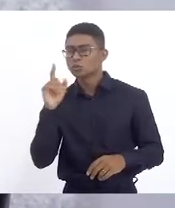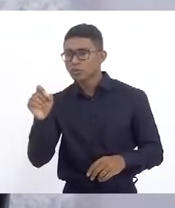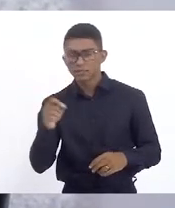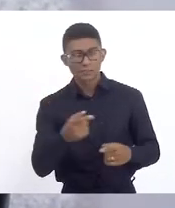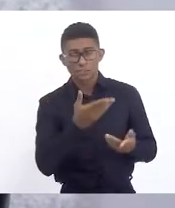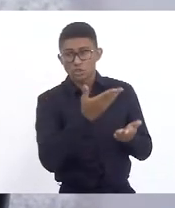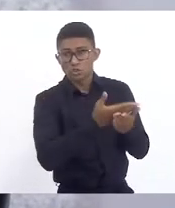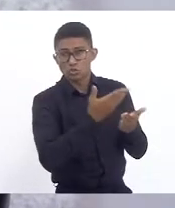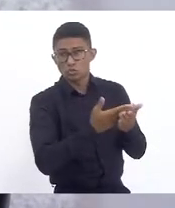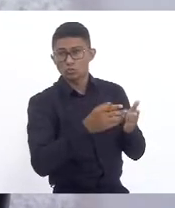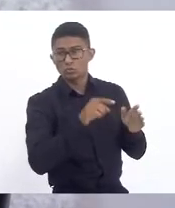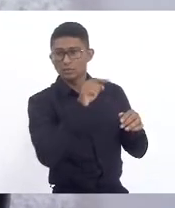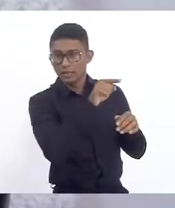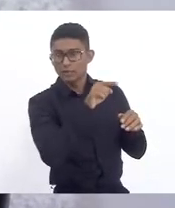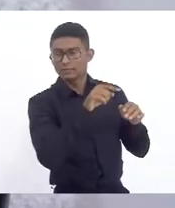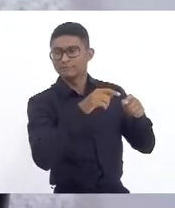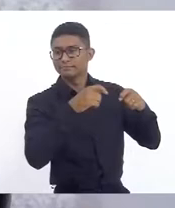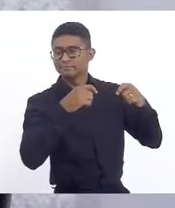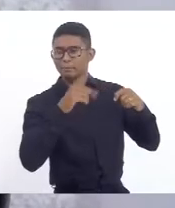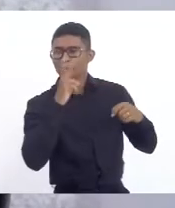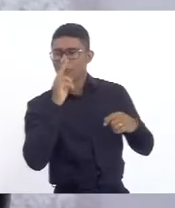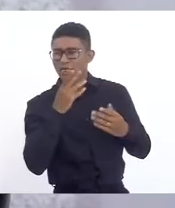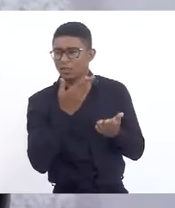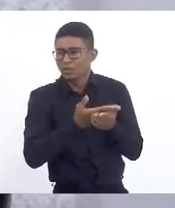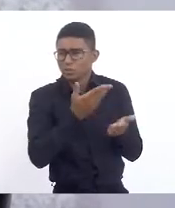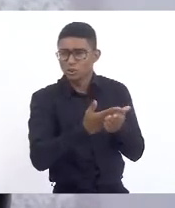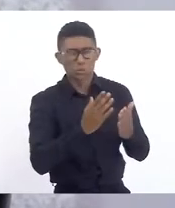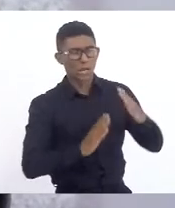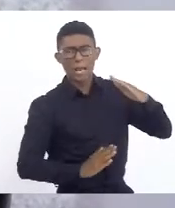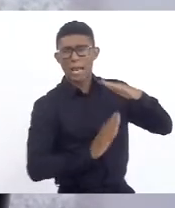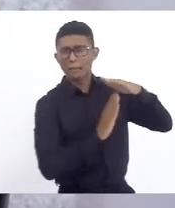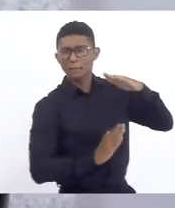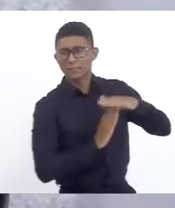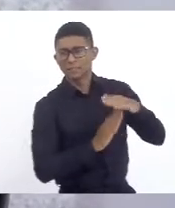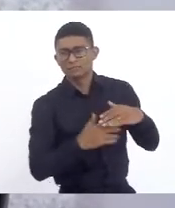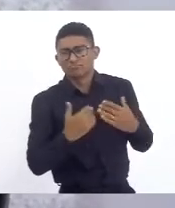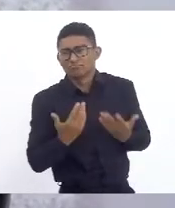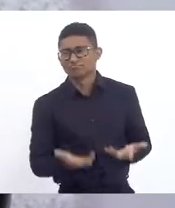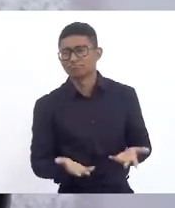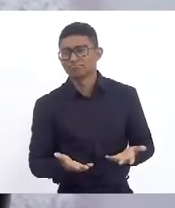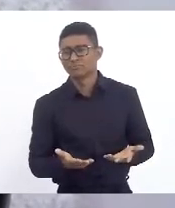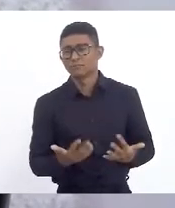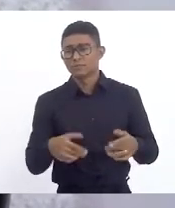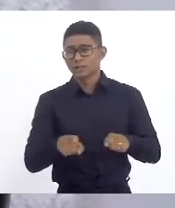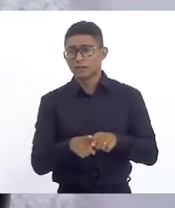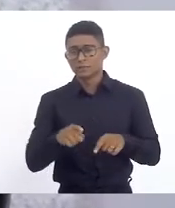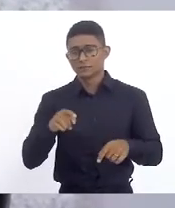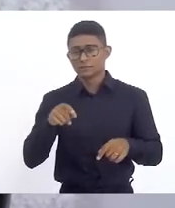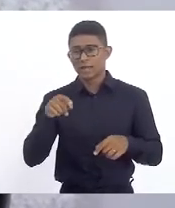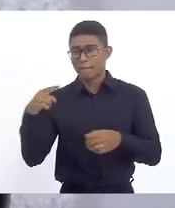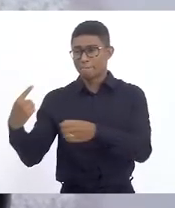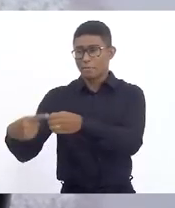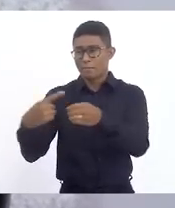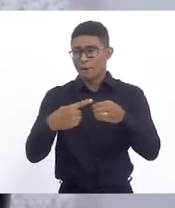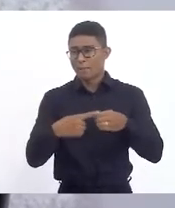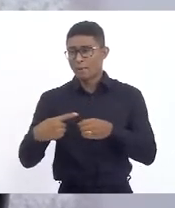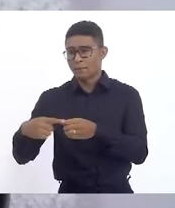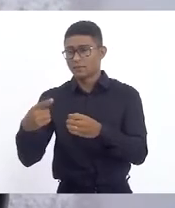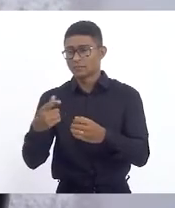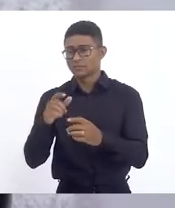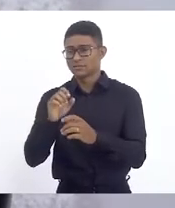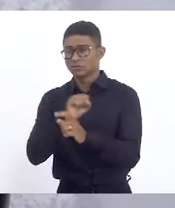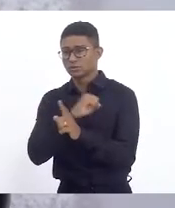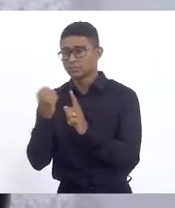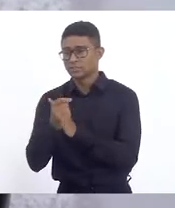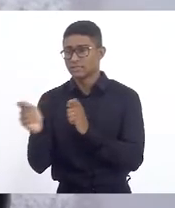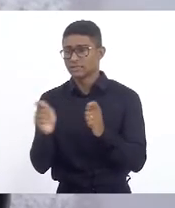técnica e locacional, um estudo muito limitado quanto às possíveis alternativas, e com apoio dos municípios, da sociedade civil e do Comitê Guandu,